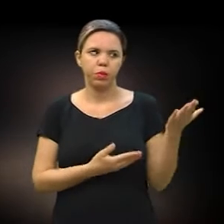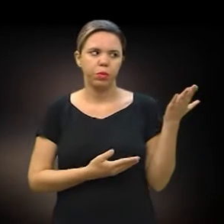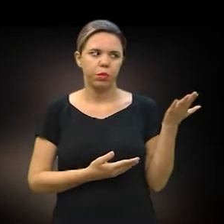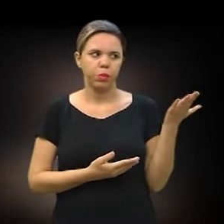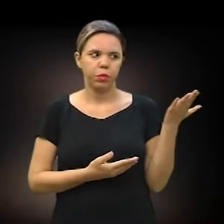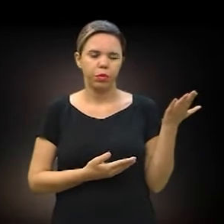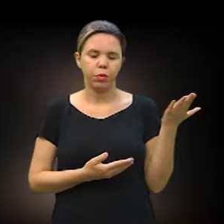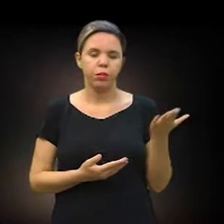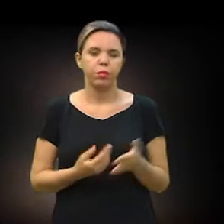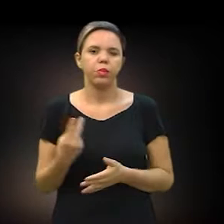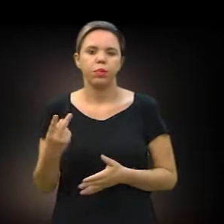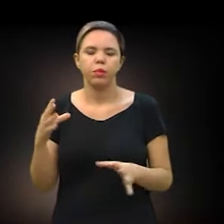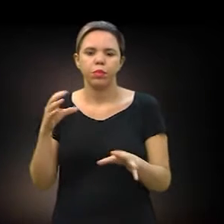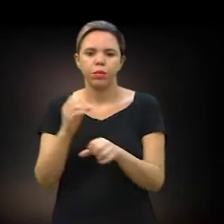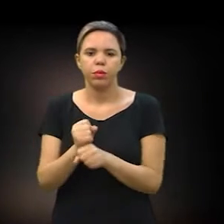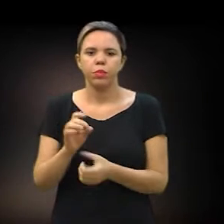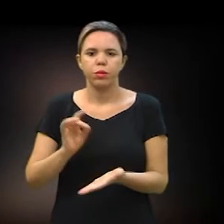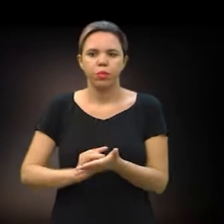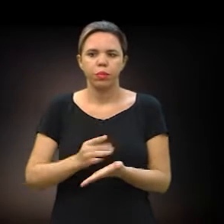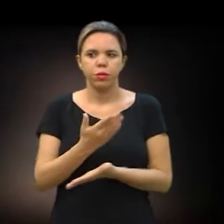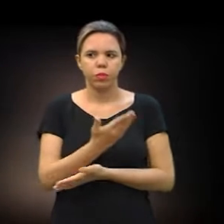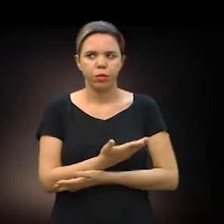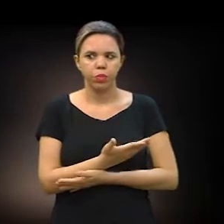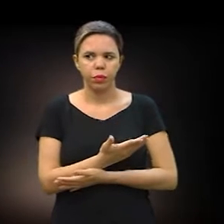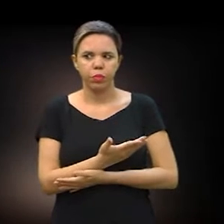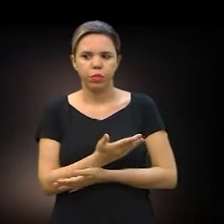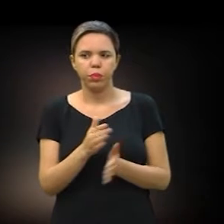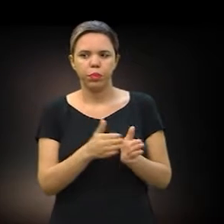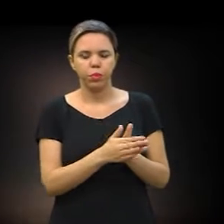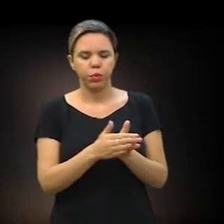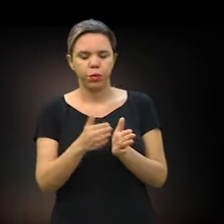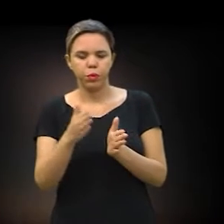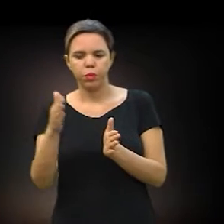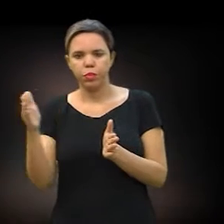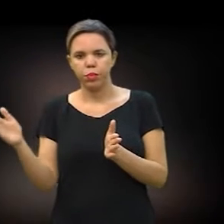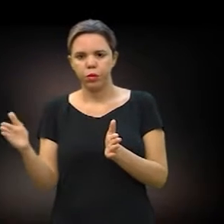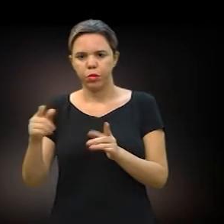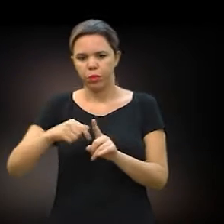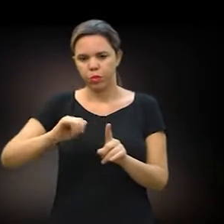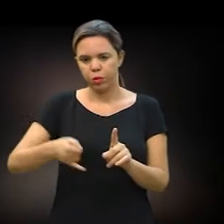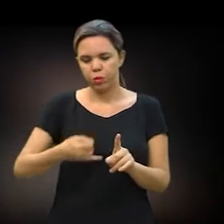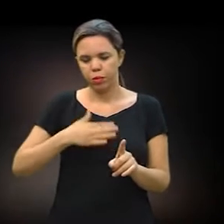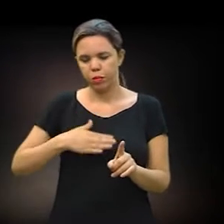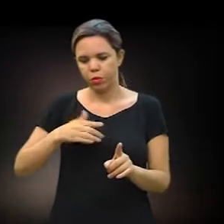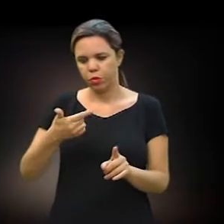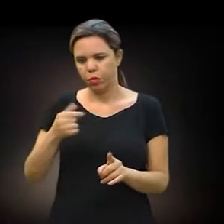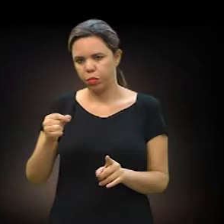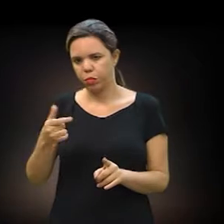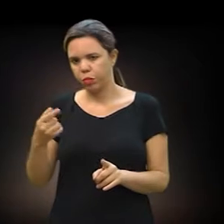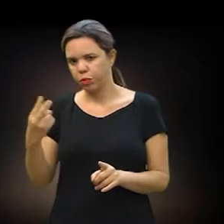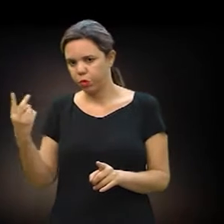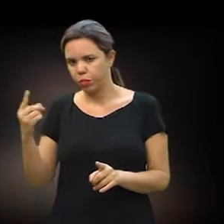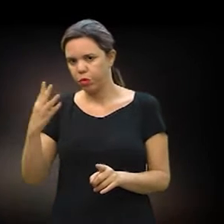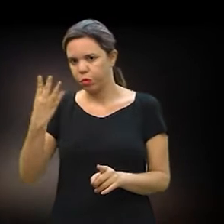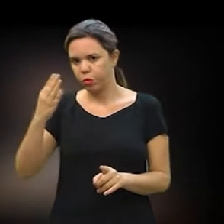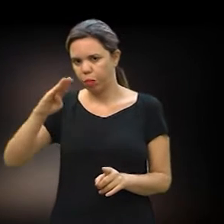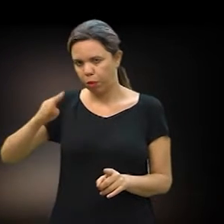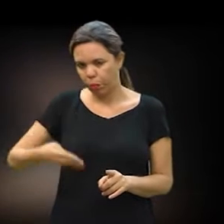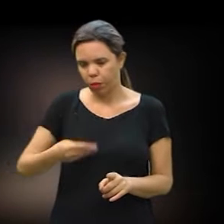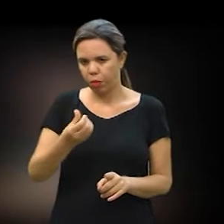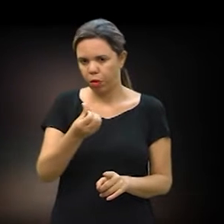milhões. As receitas totais realizadas no período janeiro a agosto de 2021 foi